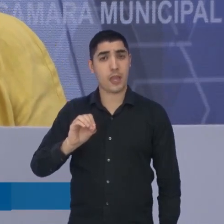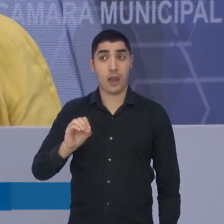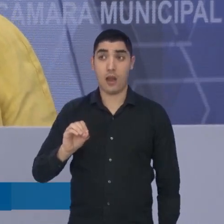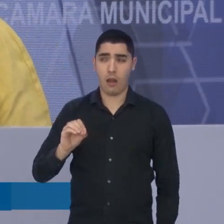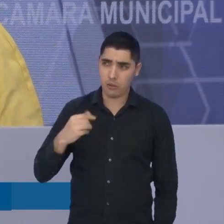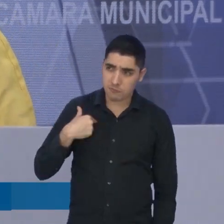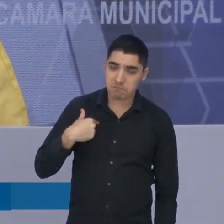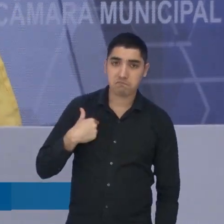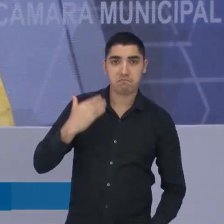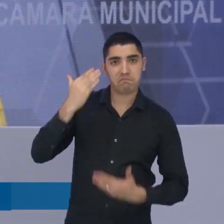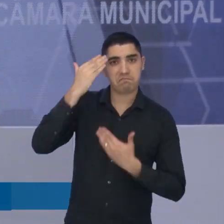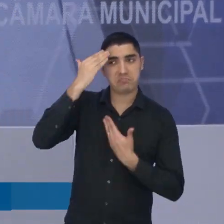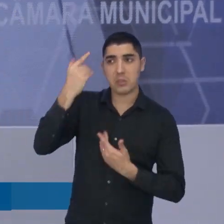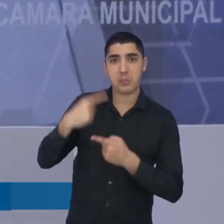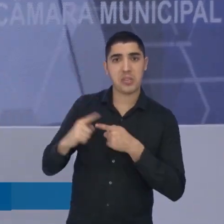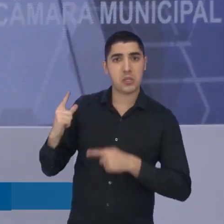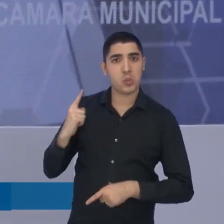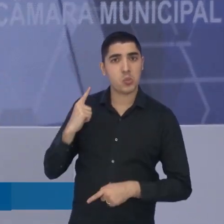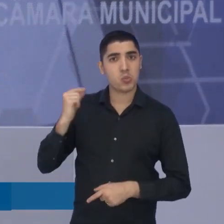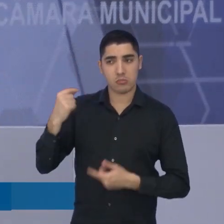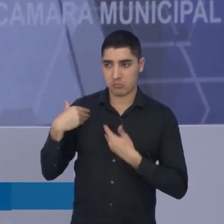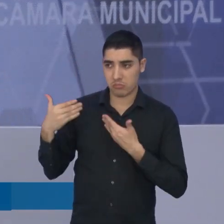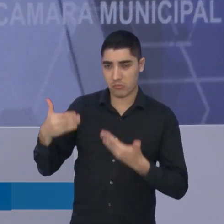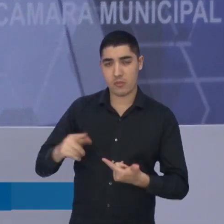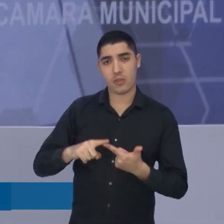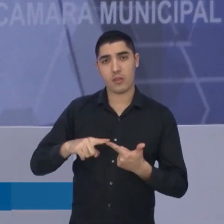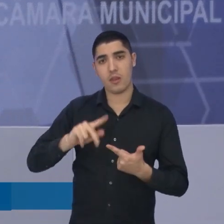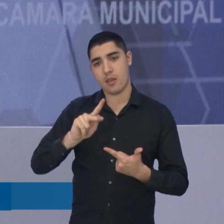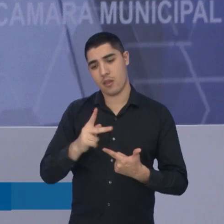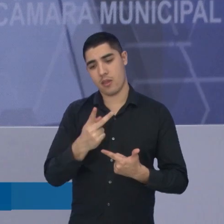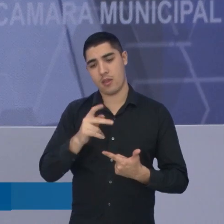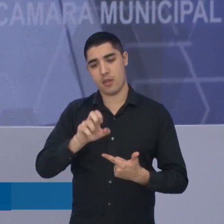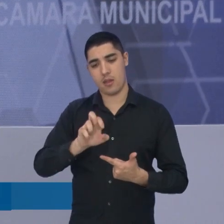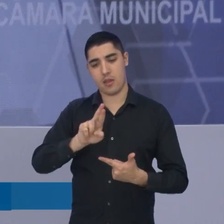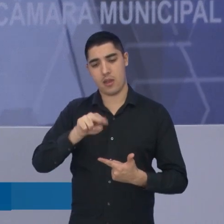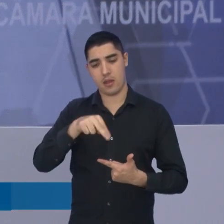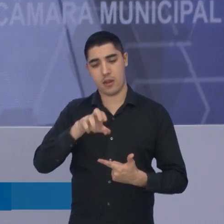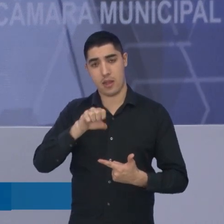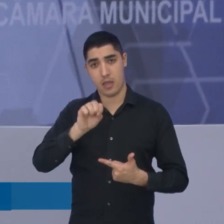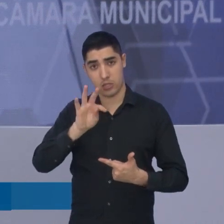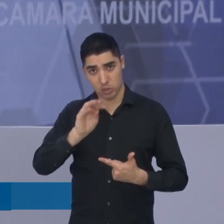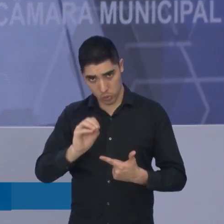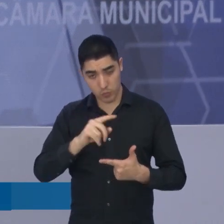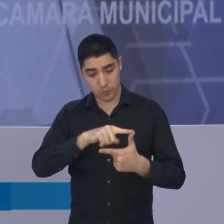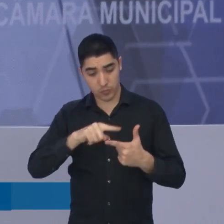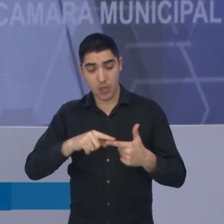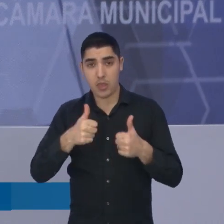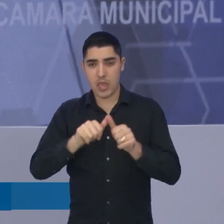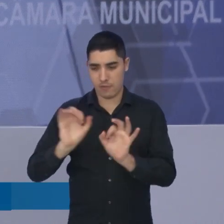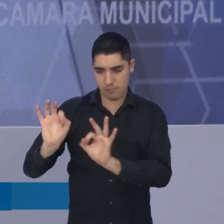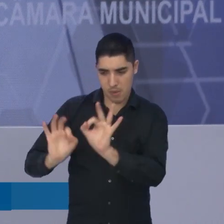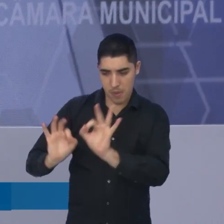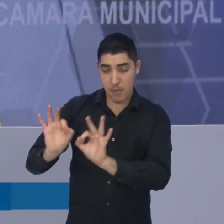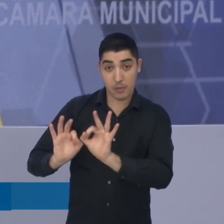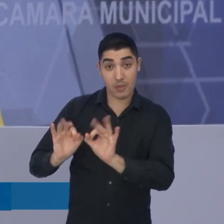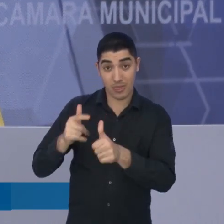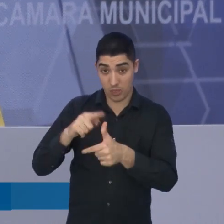ITA. Ele e Ernesto Marullo estavam realizando o doutorado nos Estados